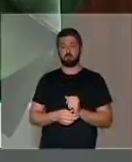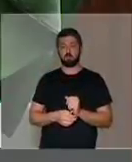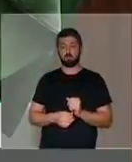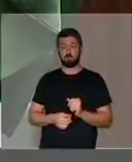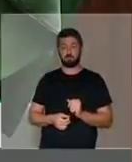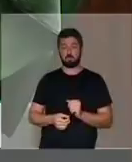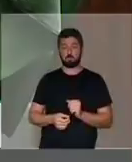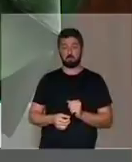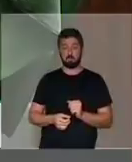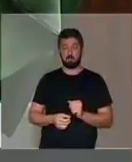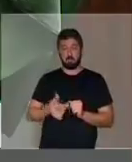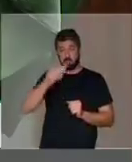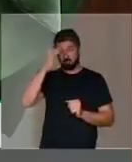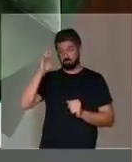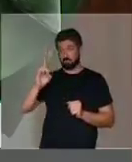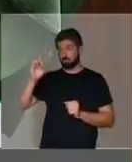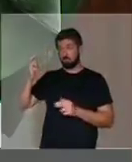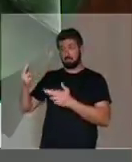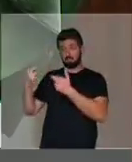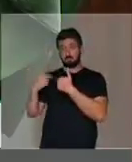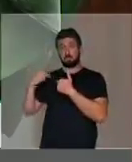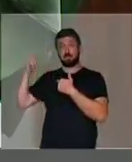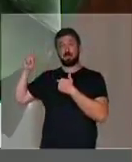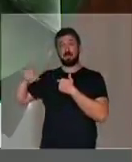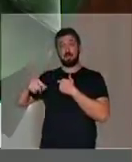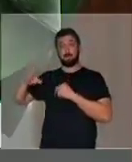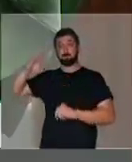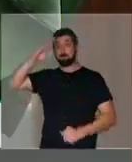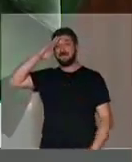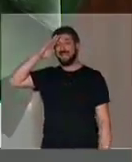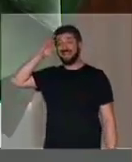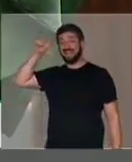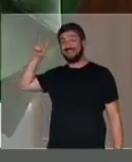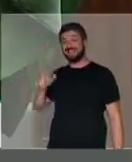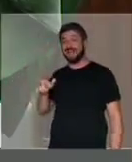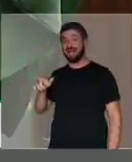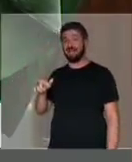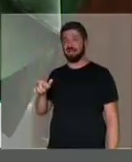do interventor é de natureza militar.